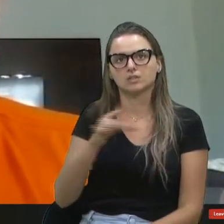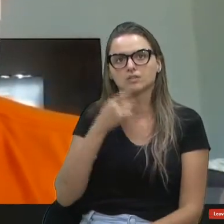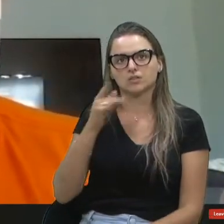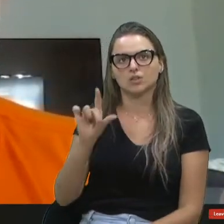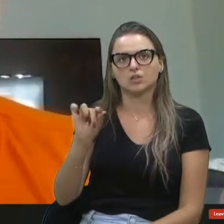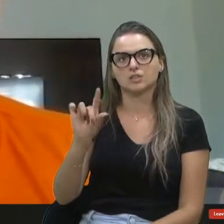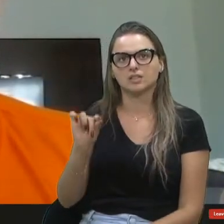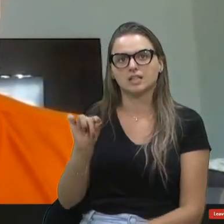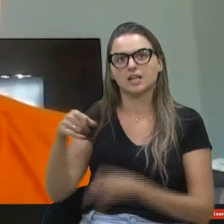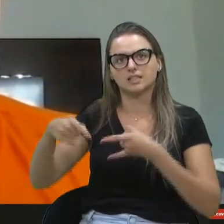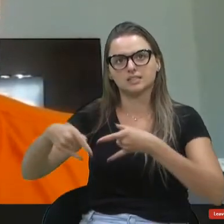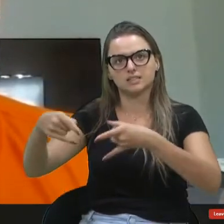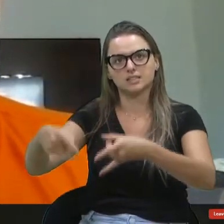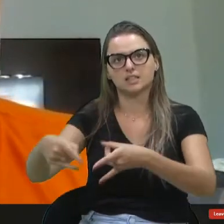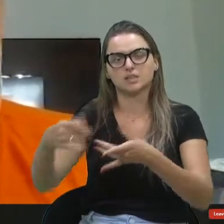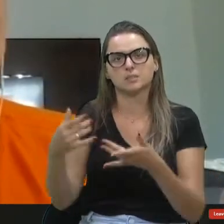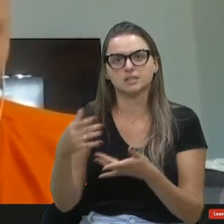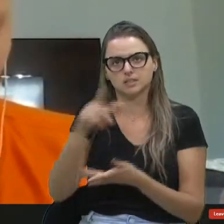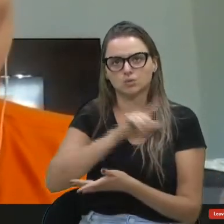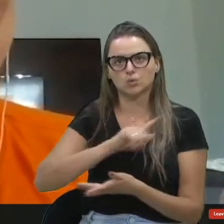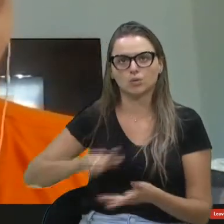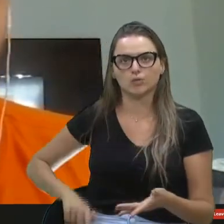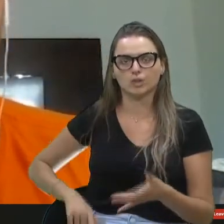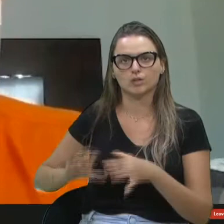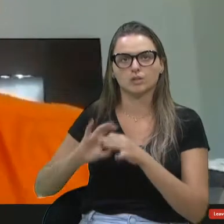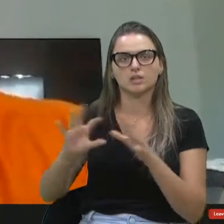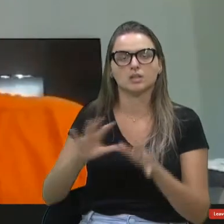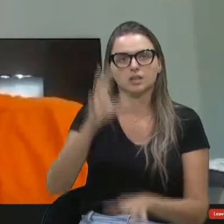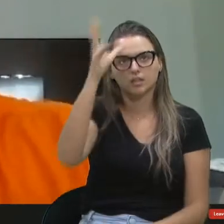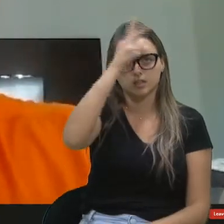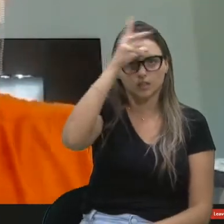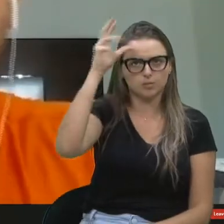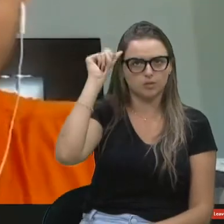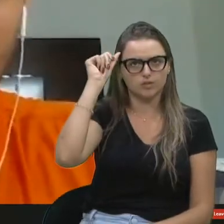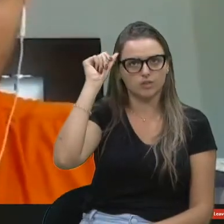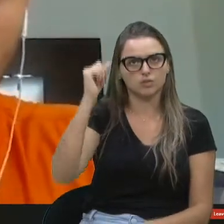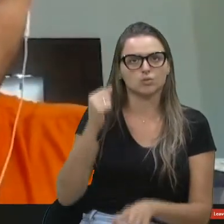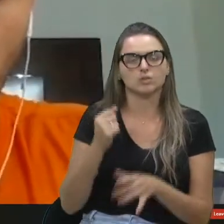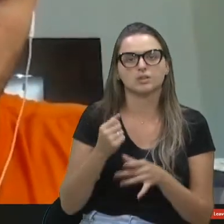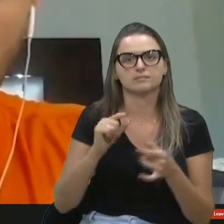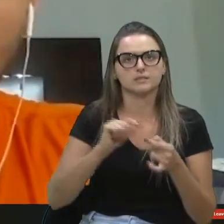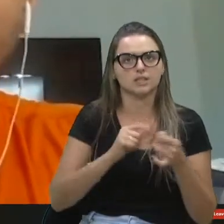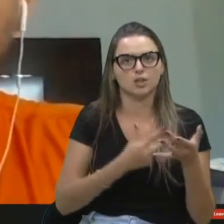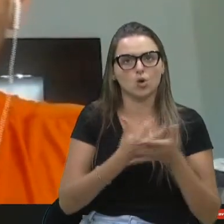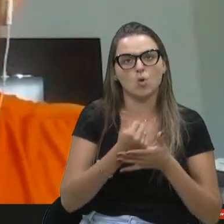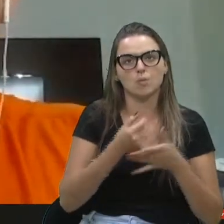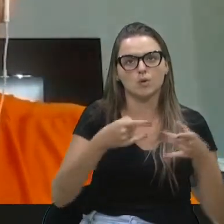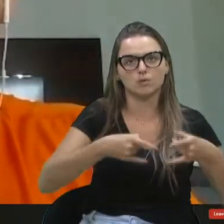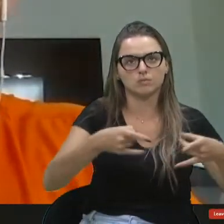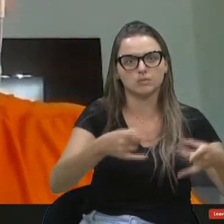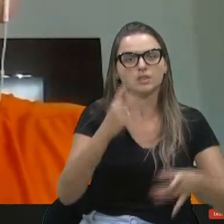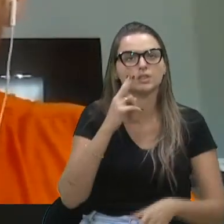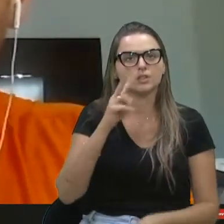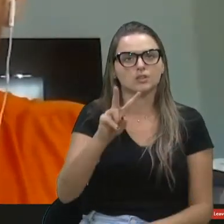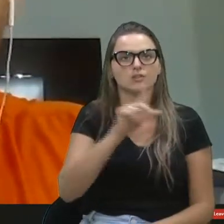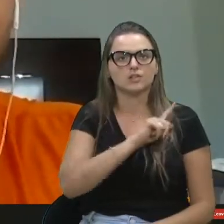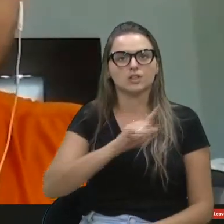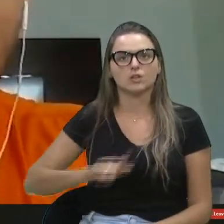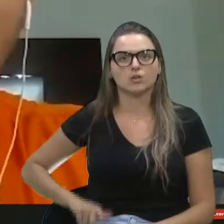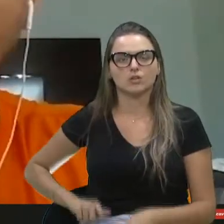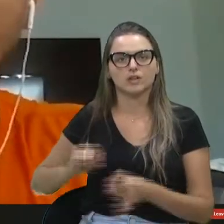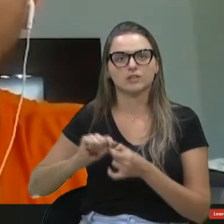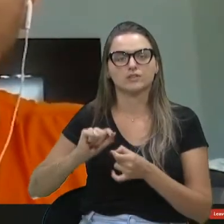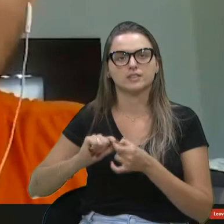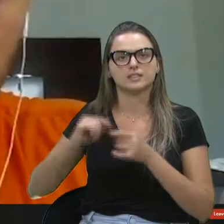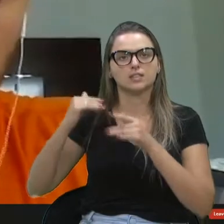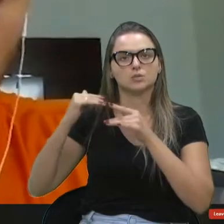falha a memória, e o município que, enfim, acabou indo atrás da maioria dos leitos. A gente vê o governador fazendo